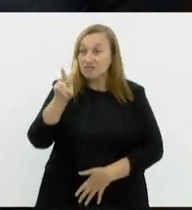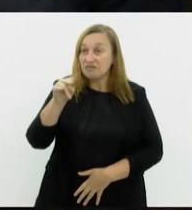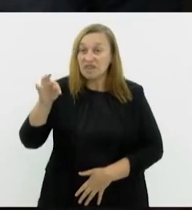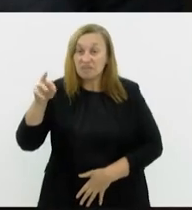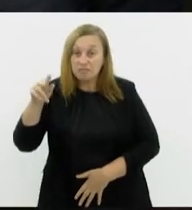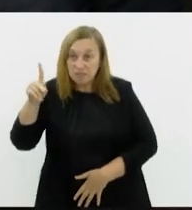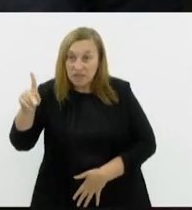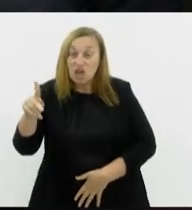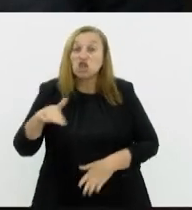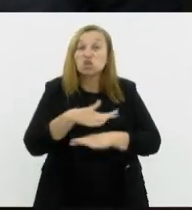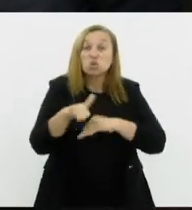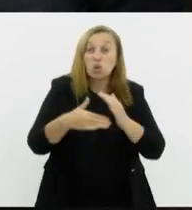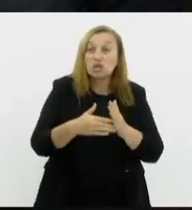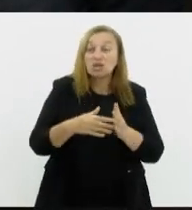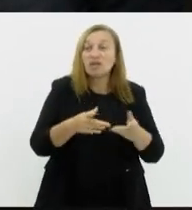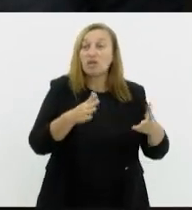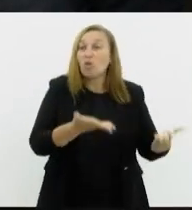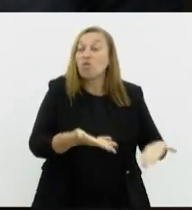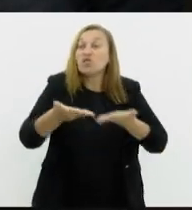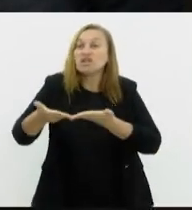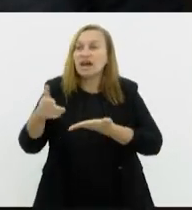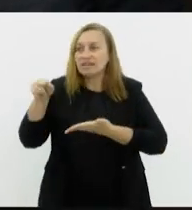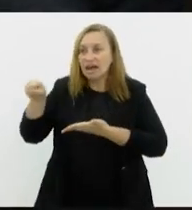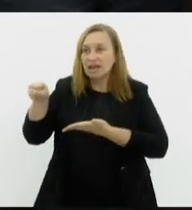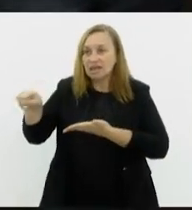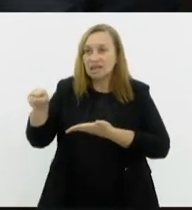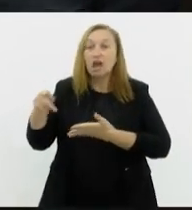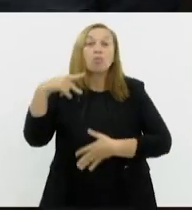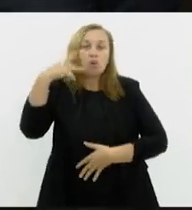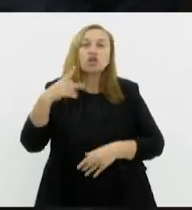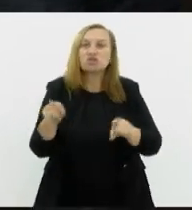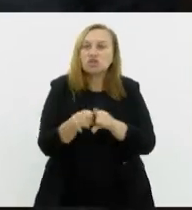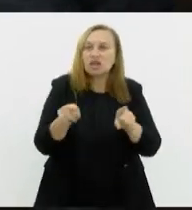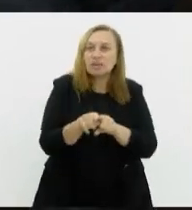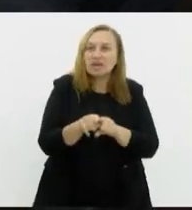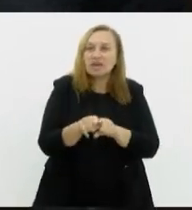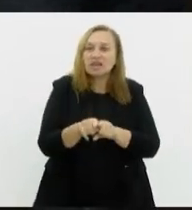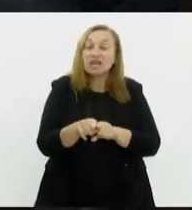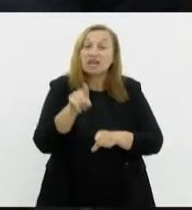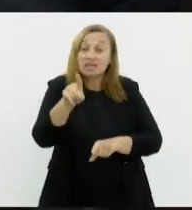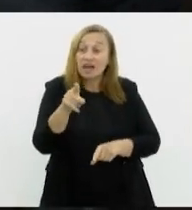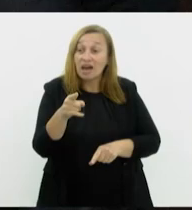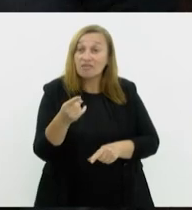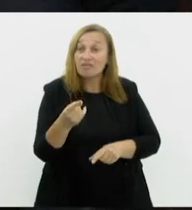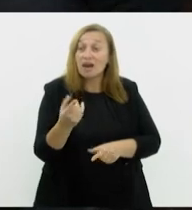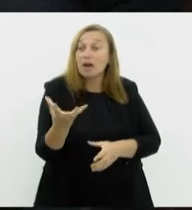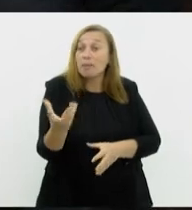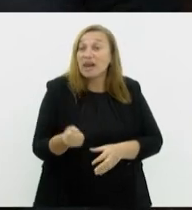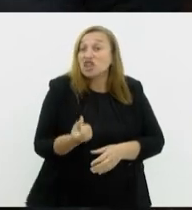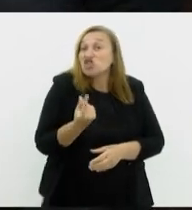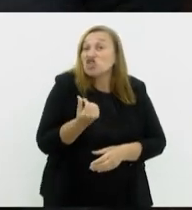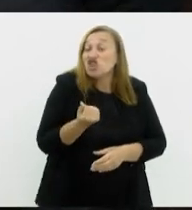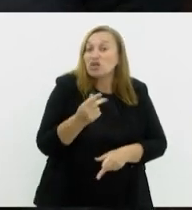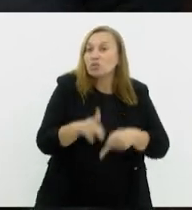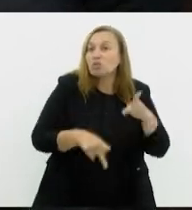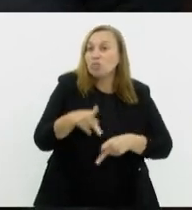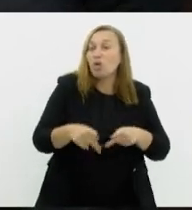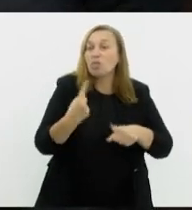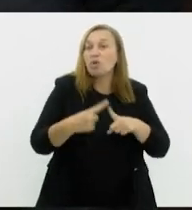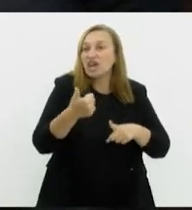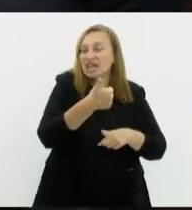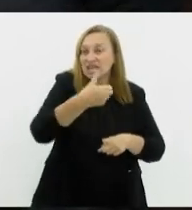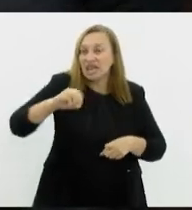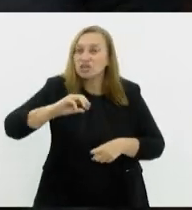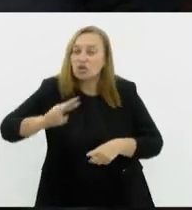Todo mundo que estava ali convidado na área VIP, sobretudo político, estava mamando na teta do seu imposto, porque 10 milhões de reais